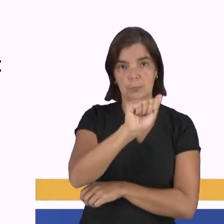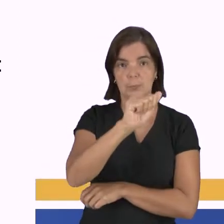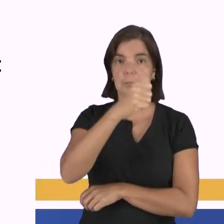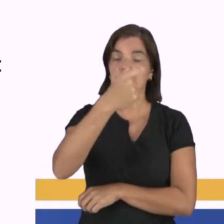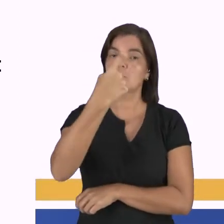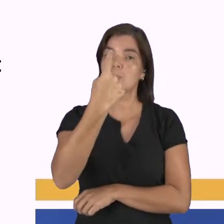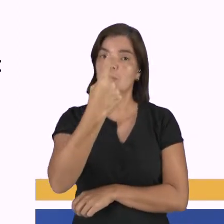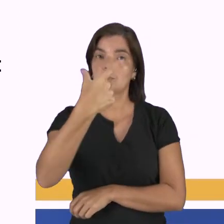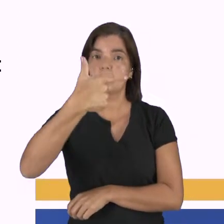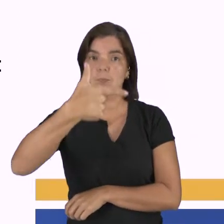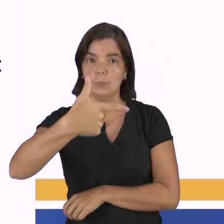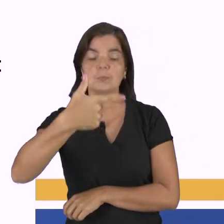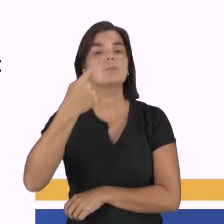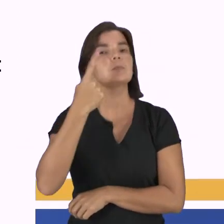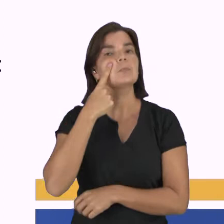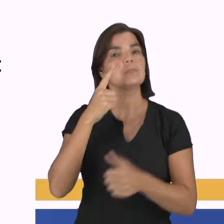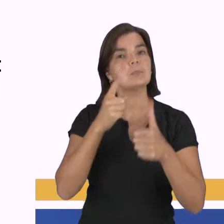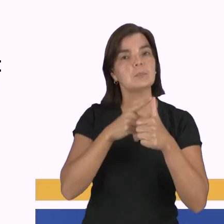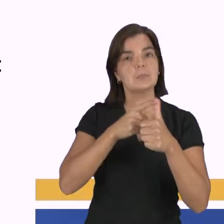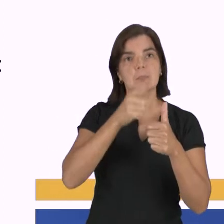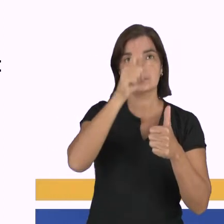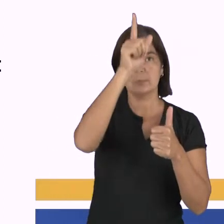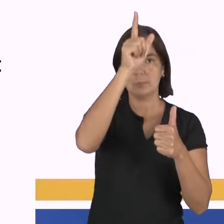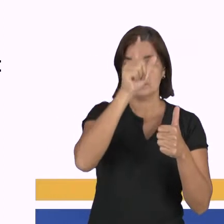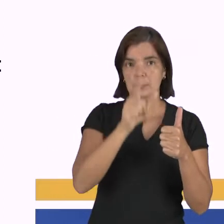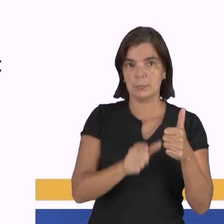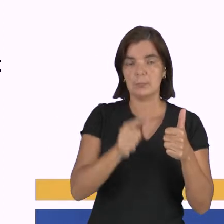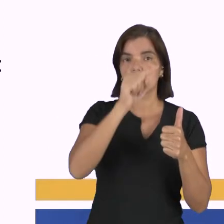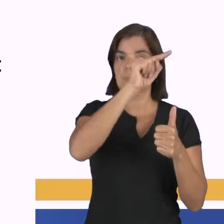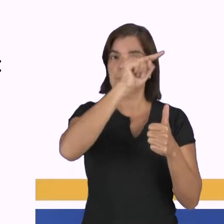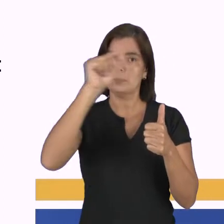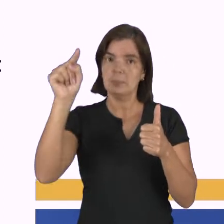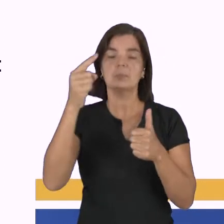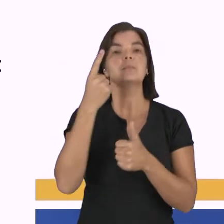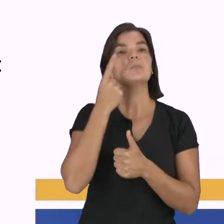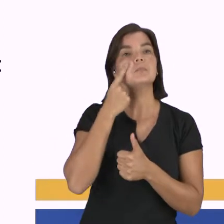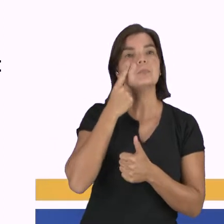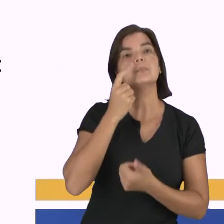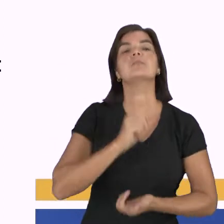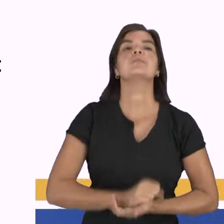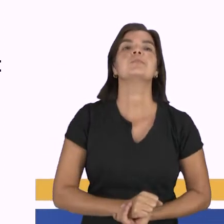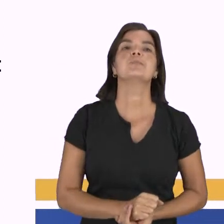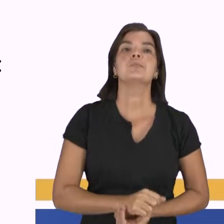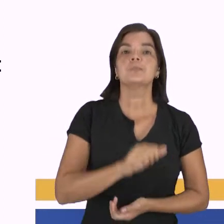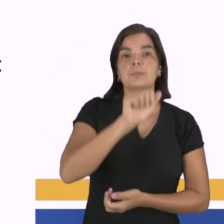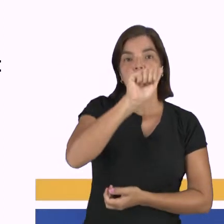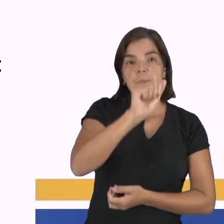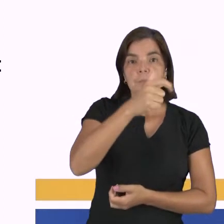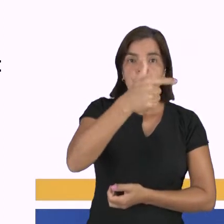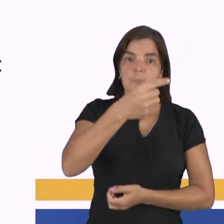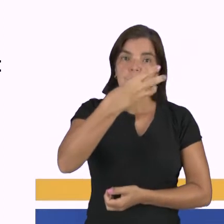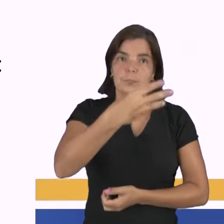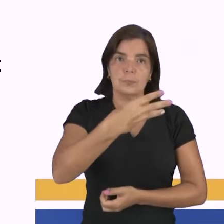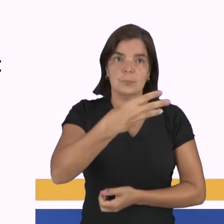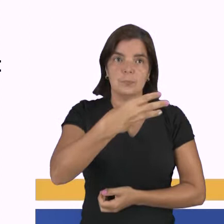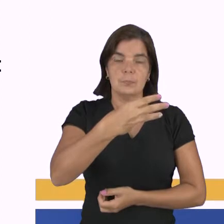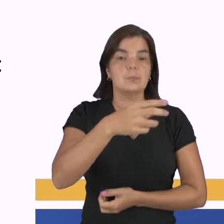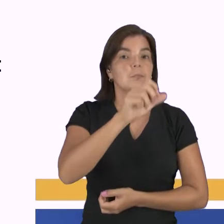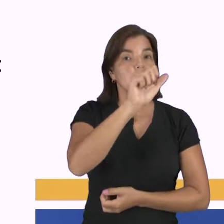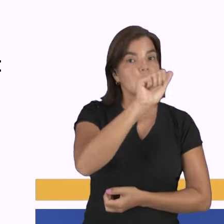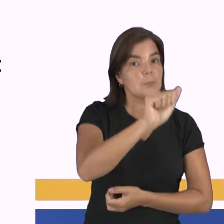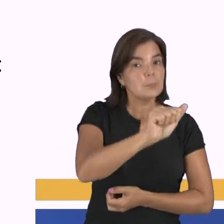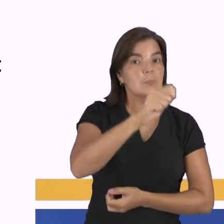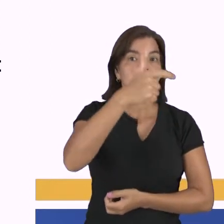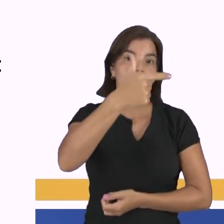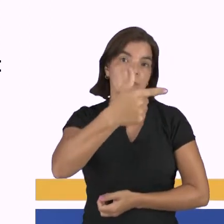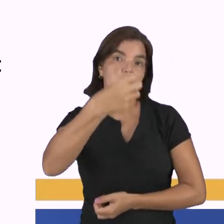12 tá que tá na primeira linha e segunda coluna tá então aqui ó o há 23 não é a 23